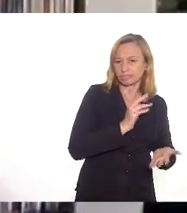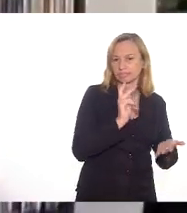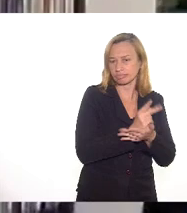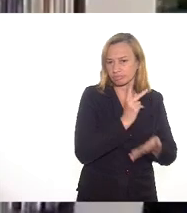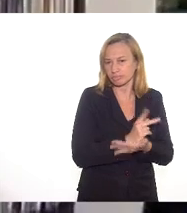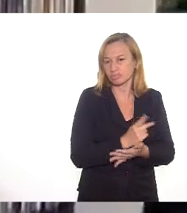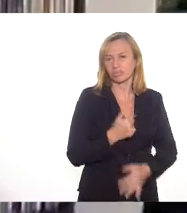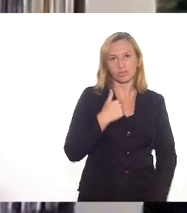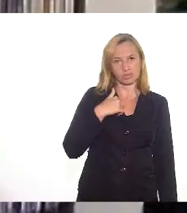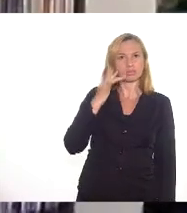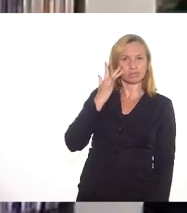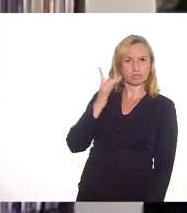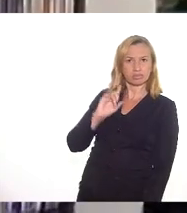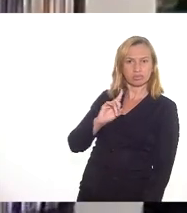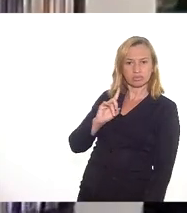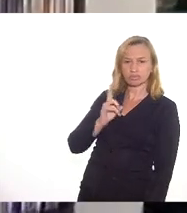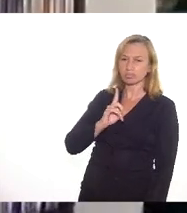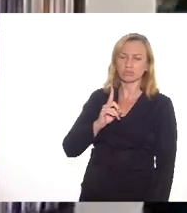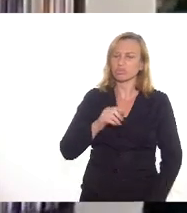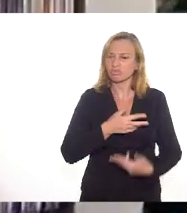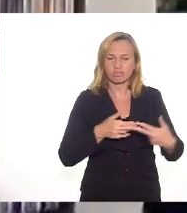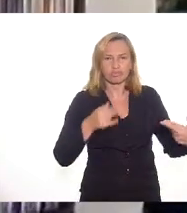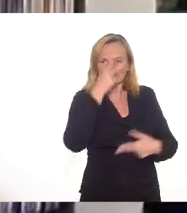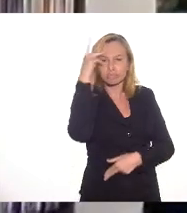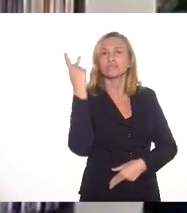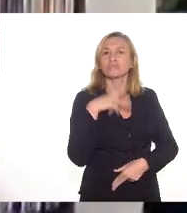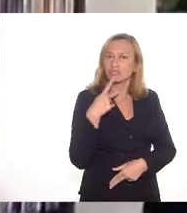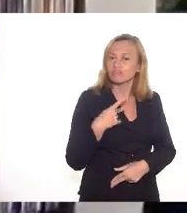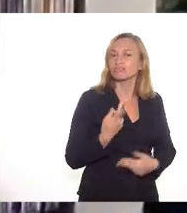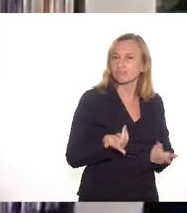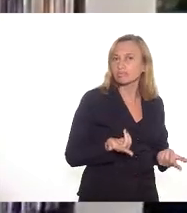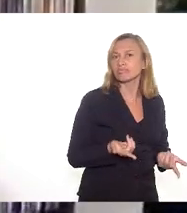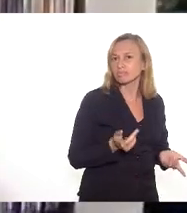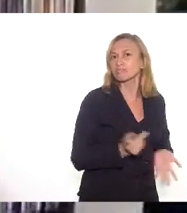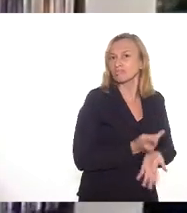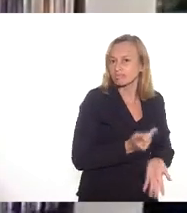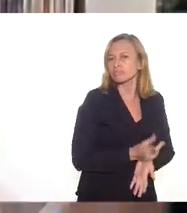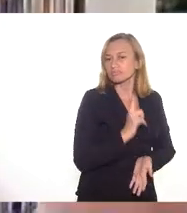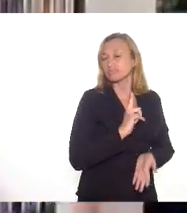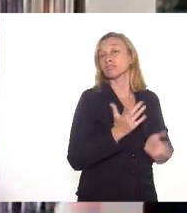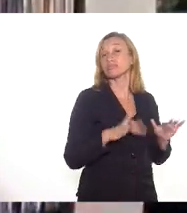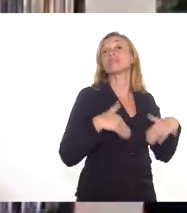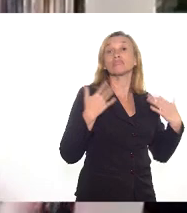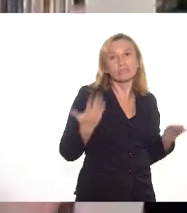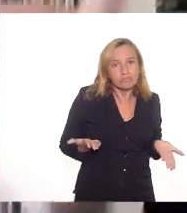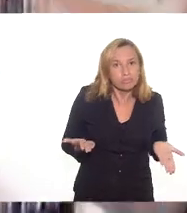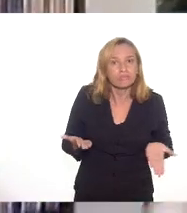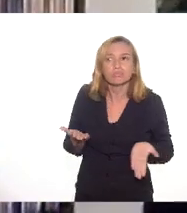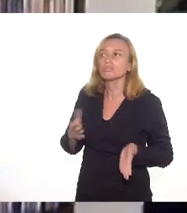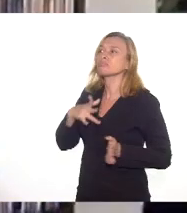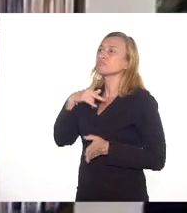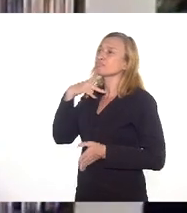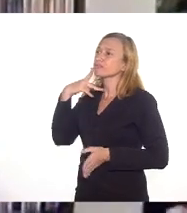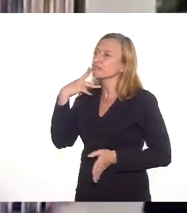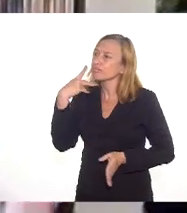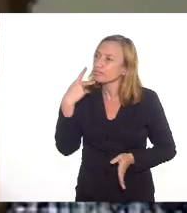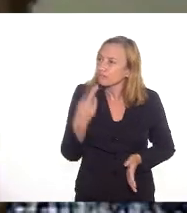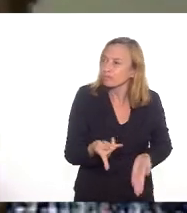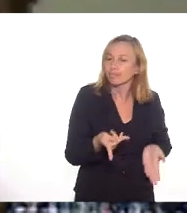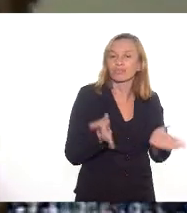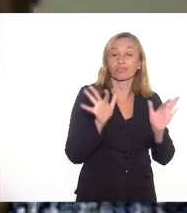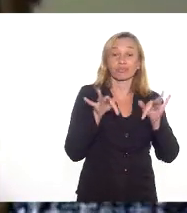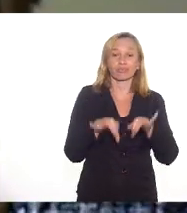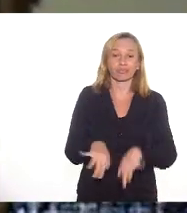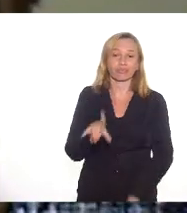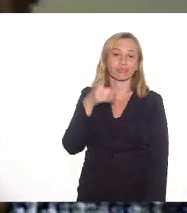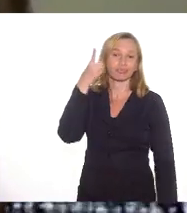é só eu que estou achando. Tem muita gente que está achando isso. Então, quando a gente fala... Para concluir,